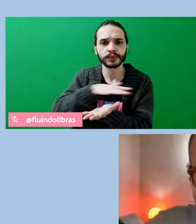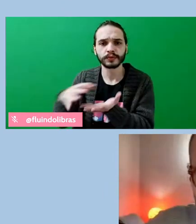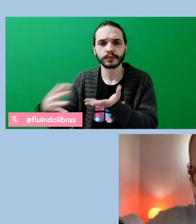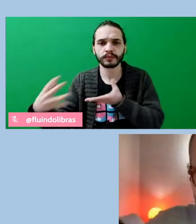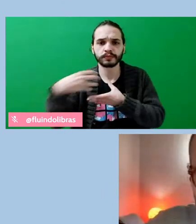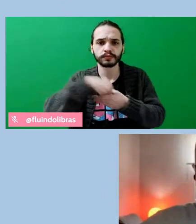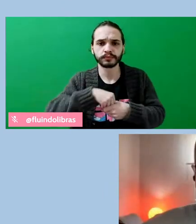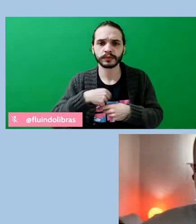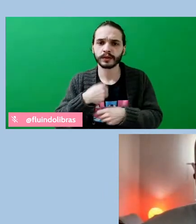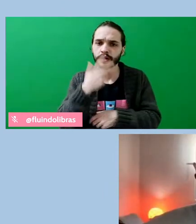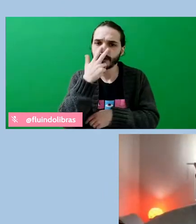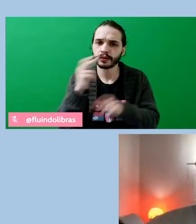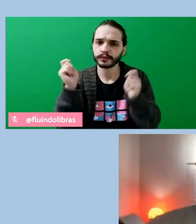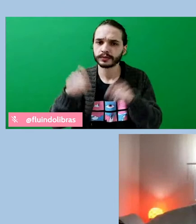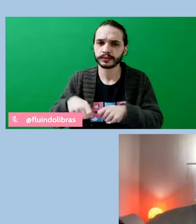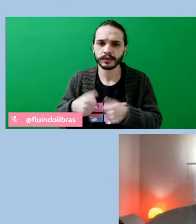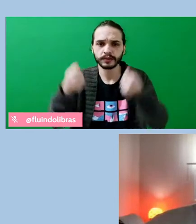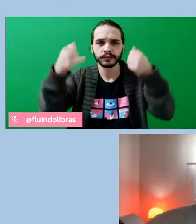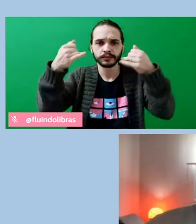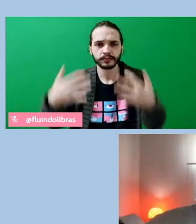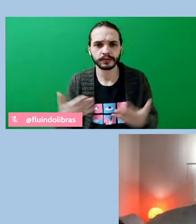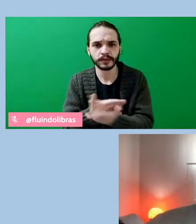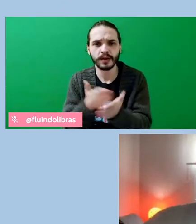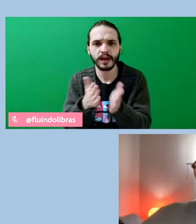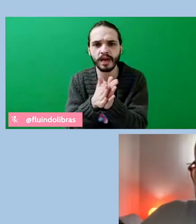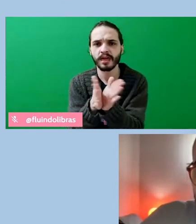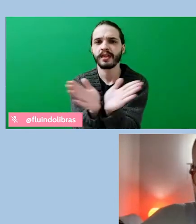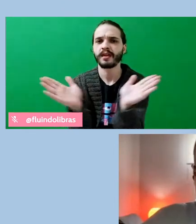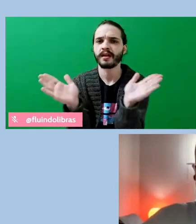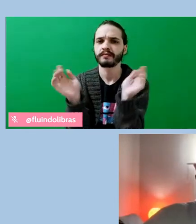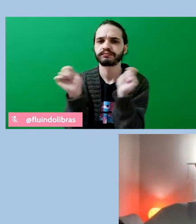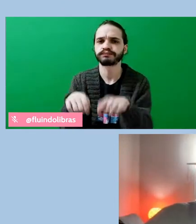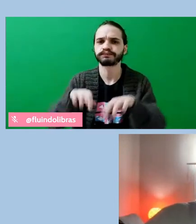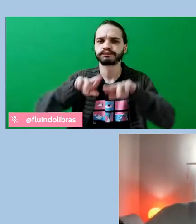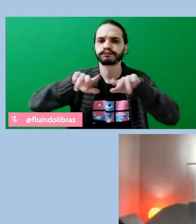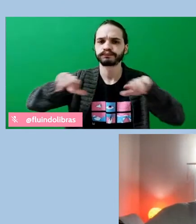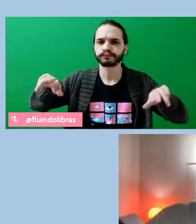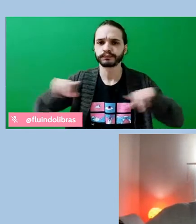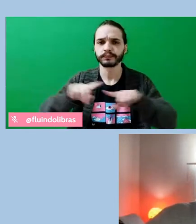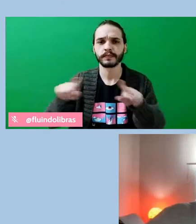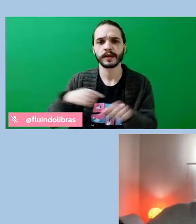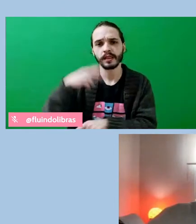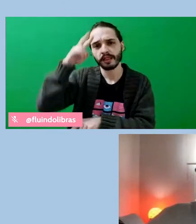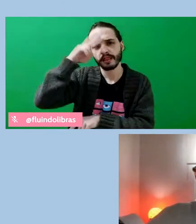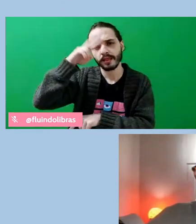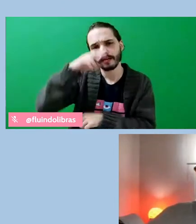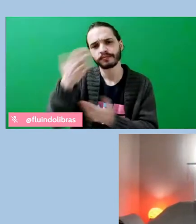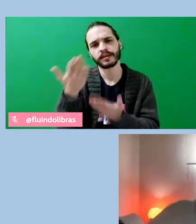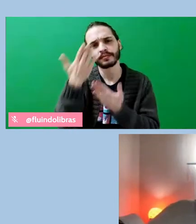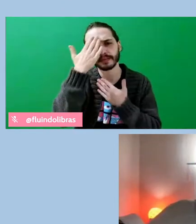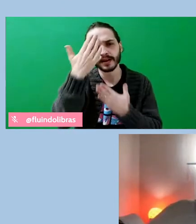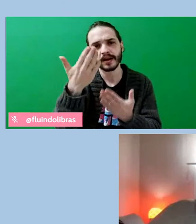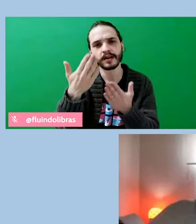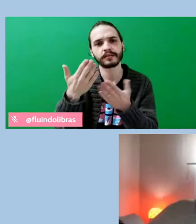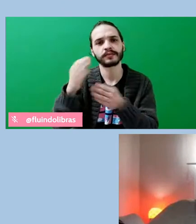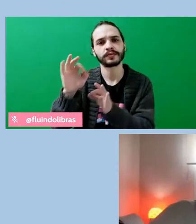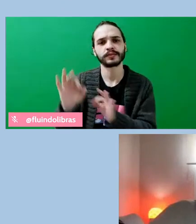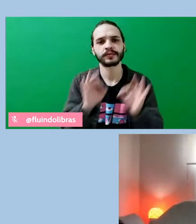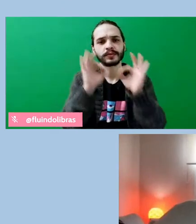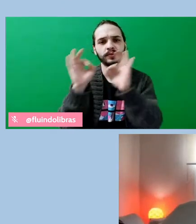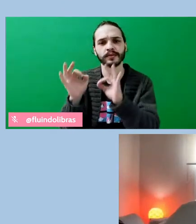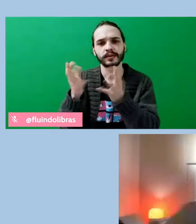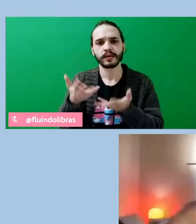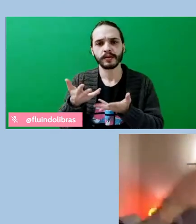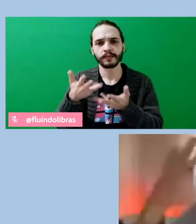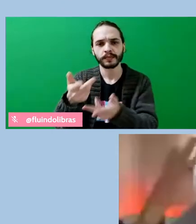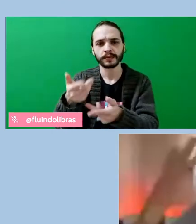Deixar invadir outros assuntos chegarem aí. Mas eu queria, então, em primeiro lugar, agradecer muito Olhar pelo convite, agradecer muito o